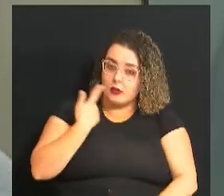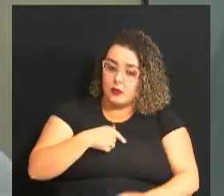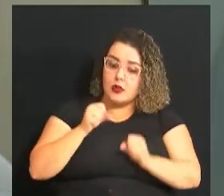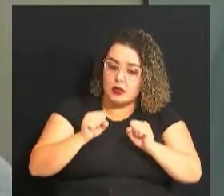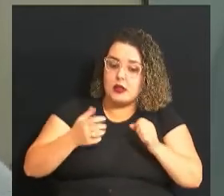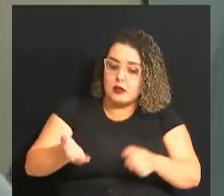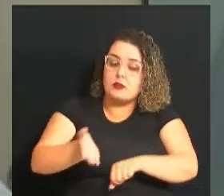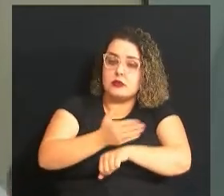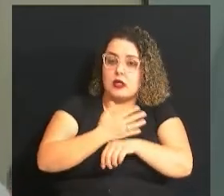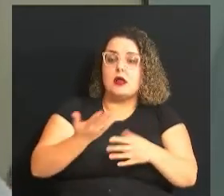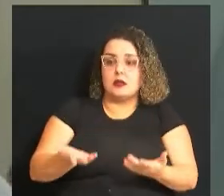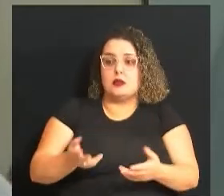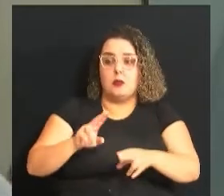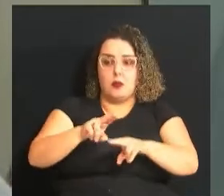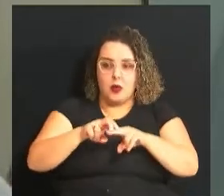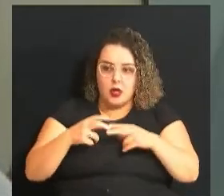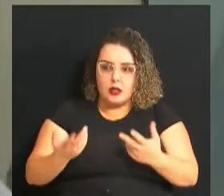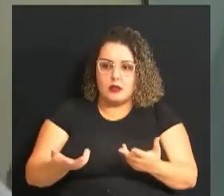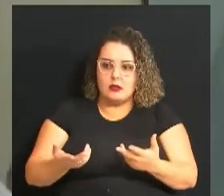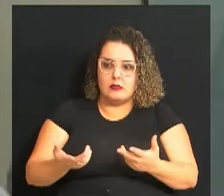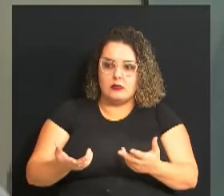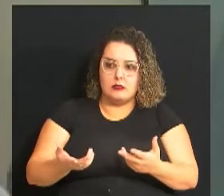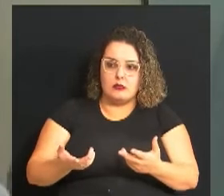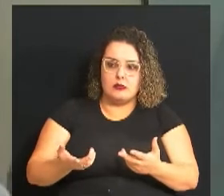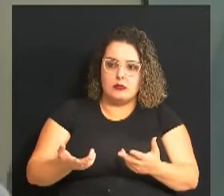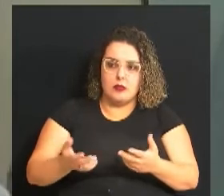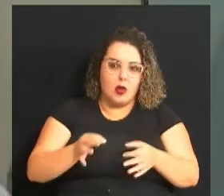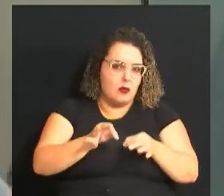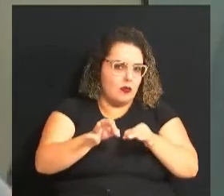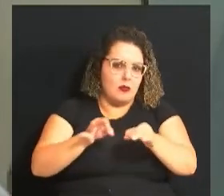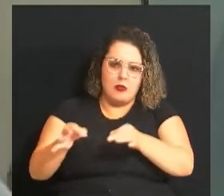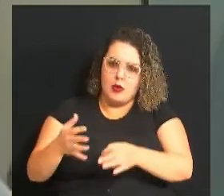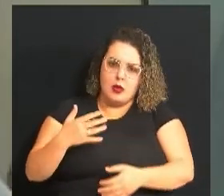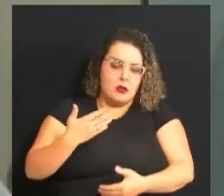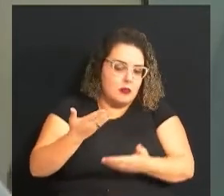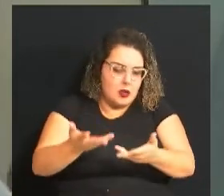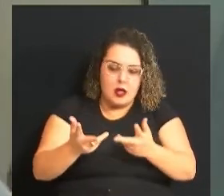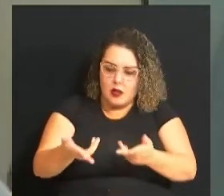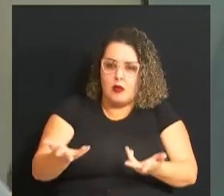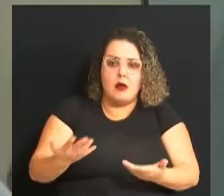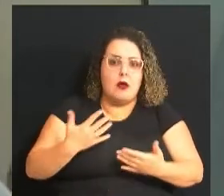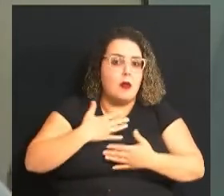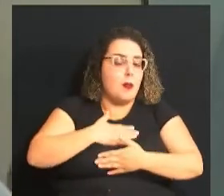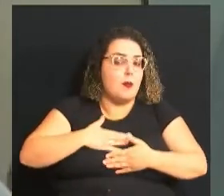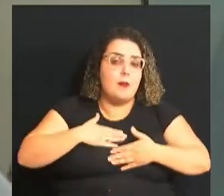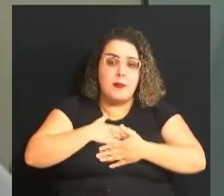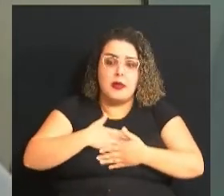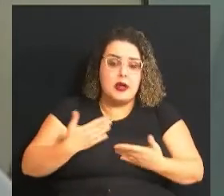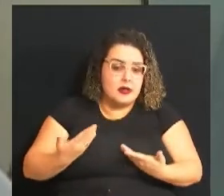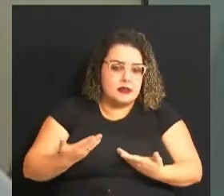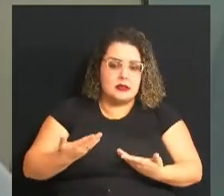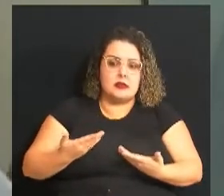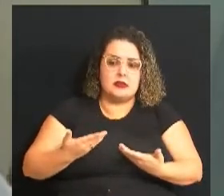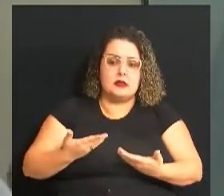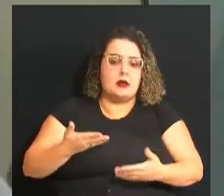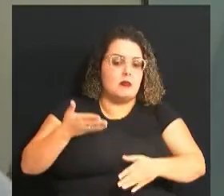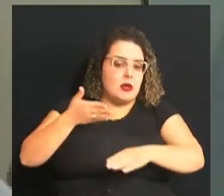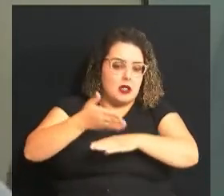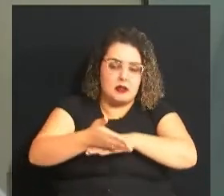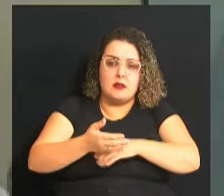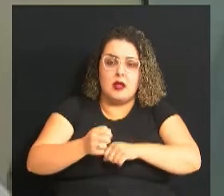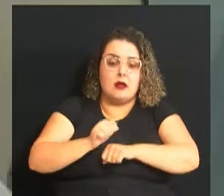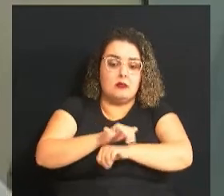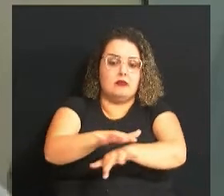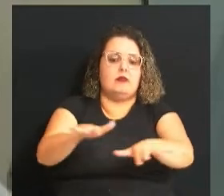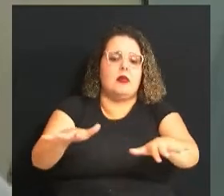isso que programas como esse, para mim, é um prazer participar e disseminar conhecimento, né? É muito importante a